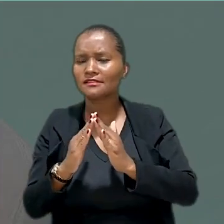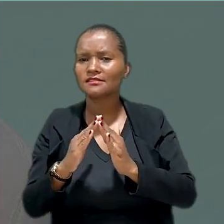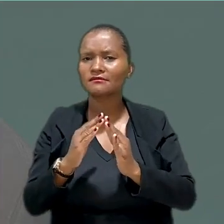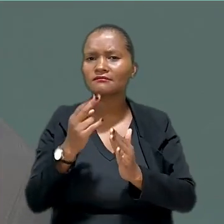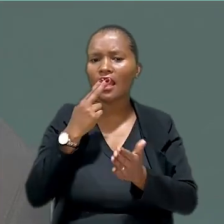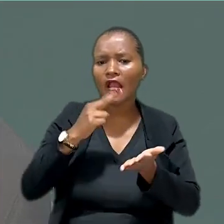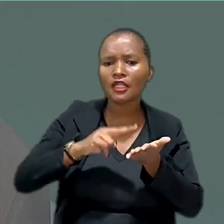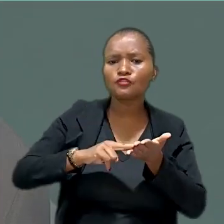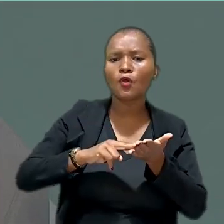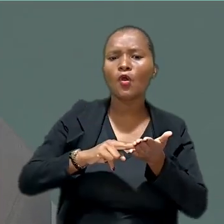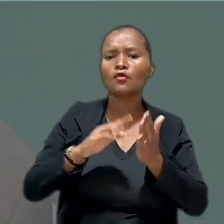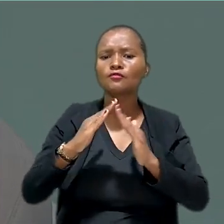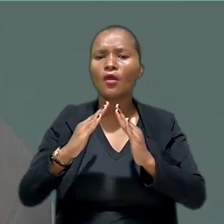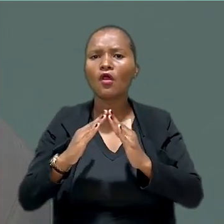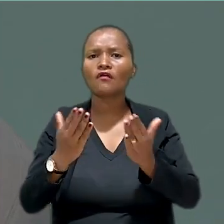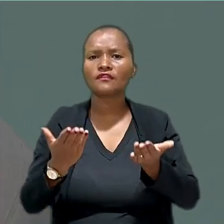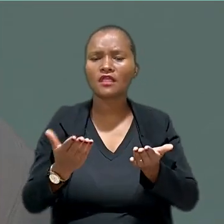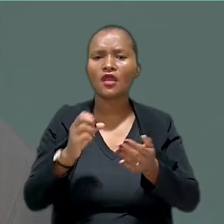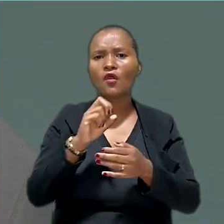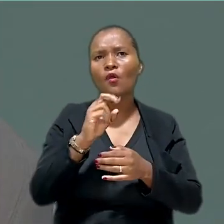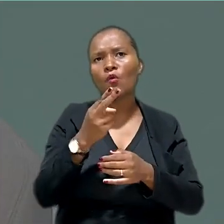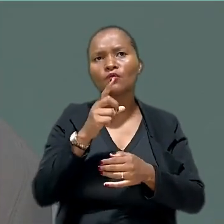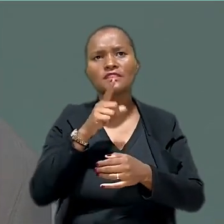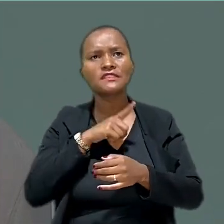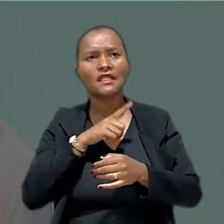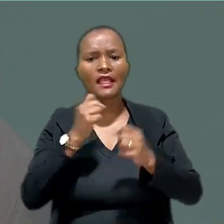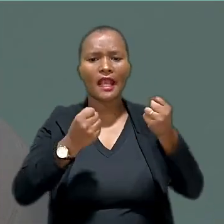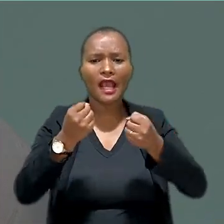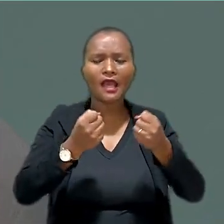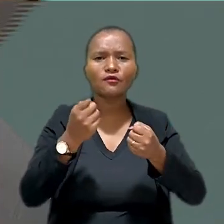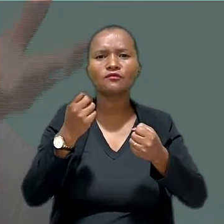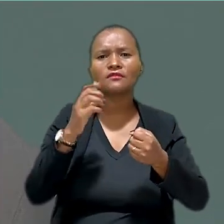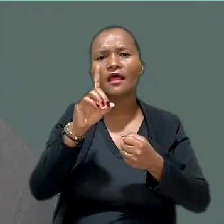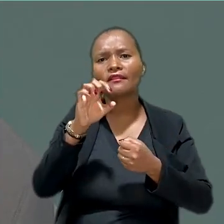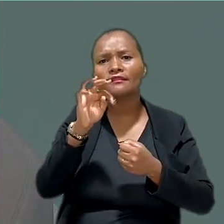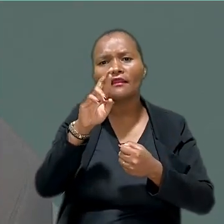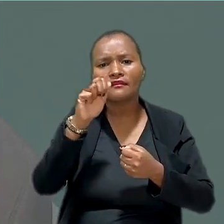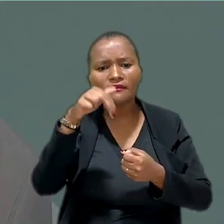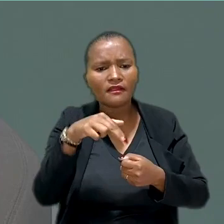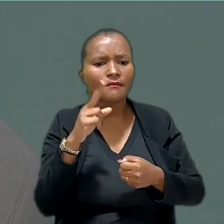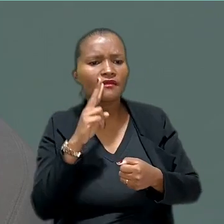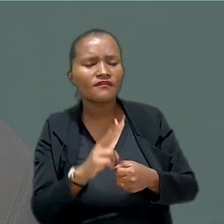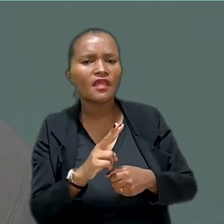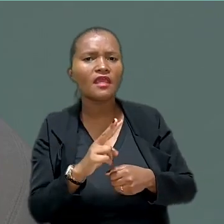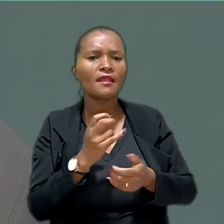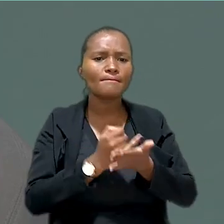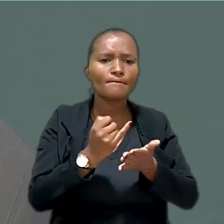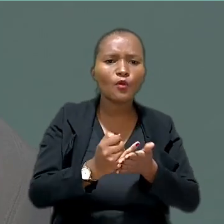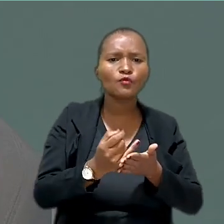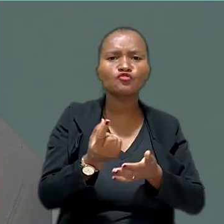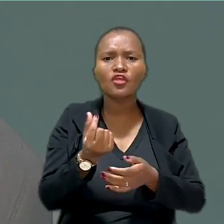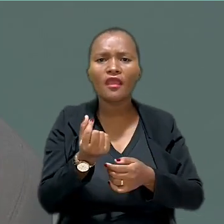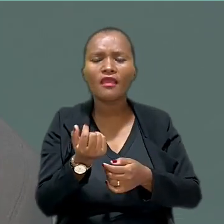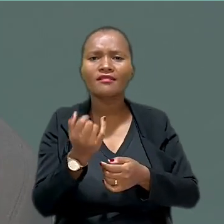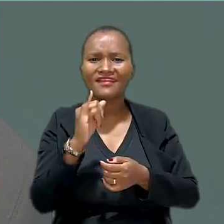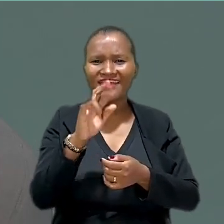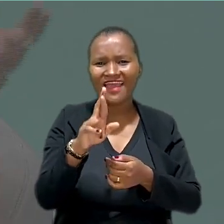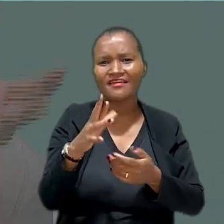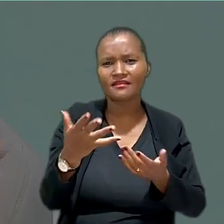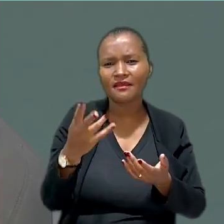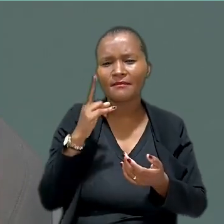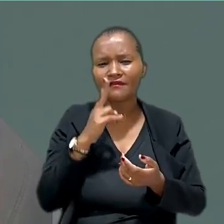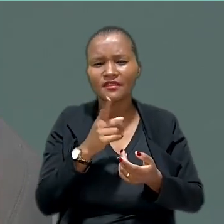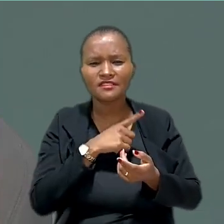de imóveis, se tem veículos, os DETRANS, imposto de renda para ver a declaração de bens, sistema bancário, Sisbajude,